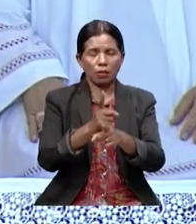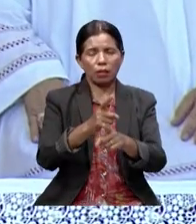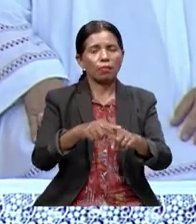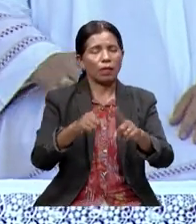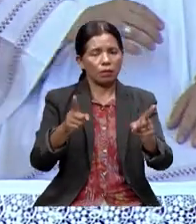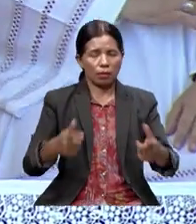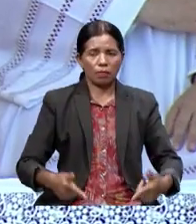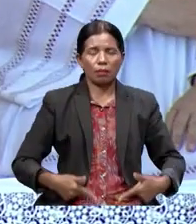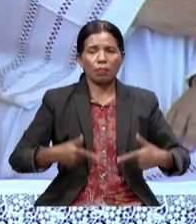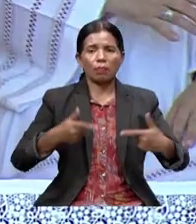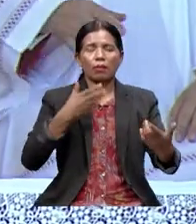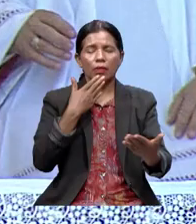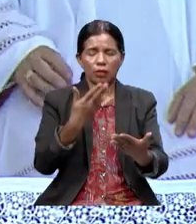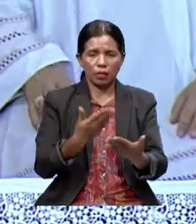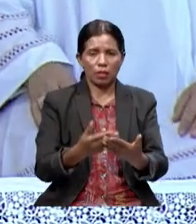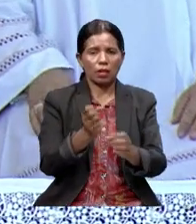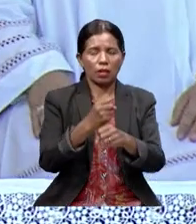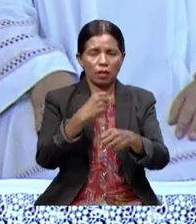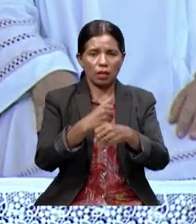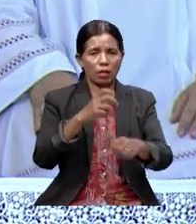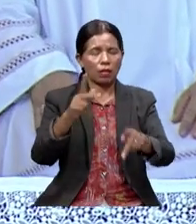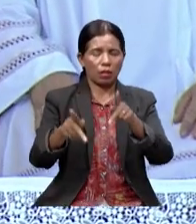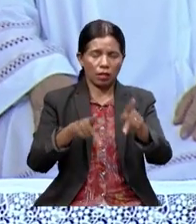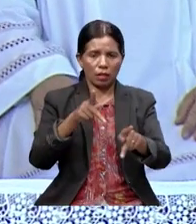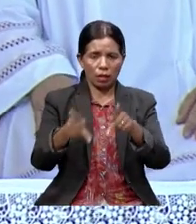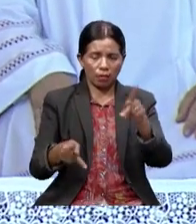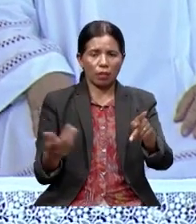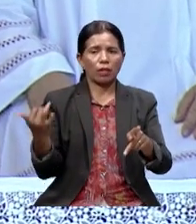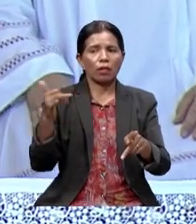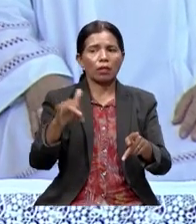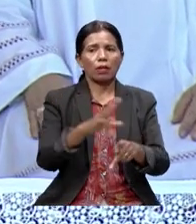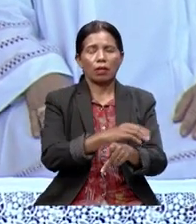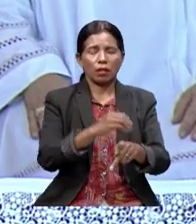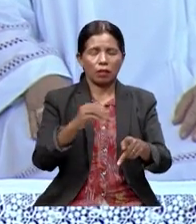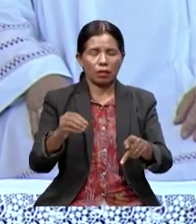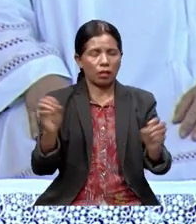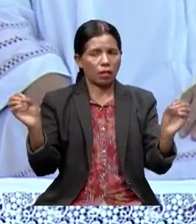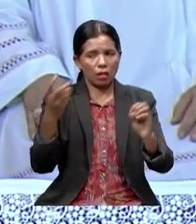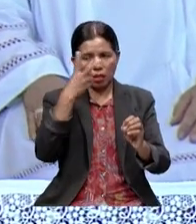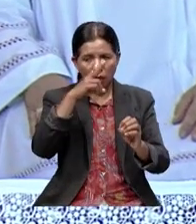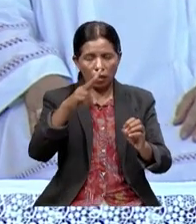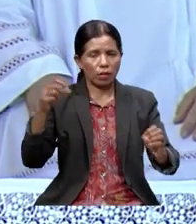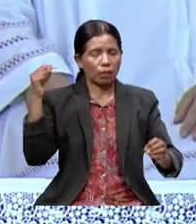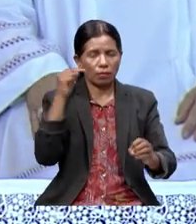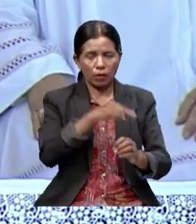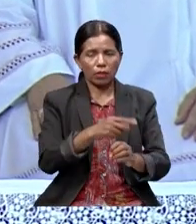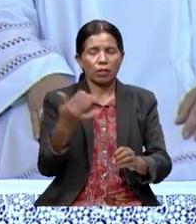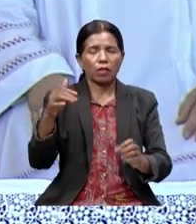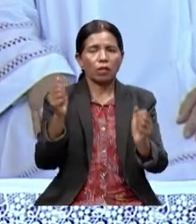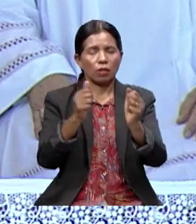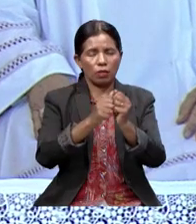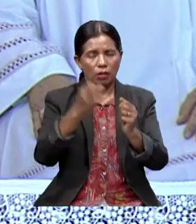moris diakne. Halo emak bit nain sira matan delek. Odi habosok sira ho